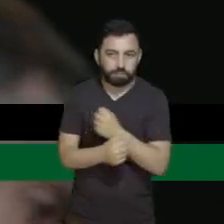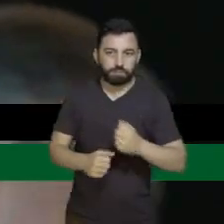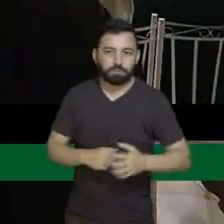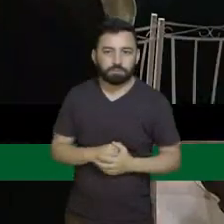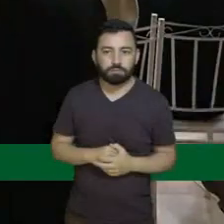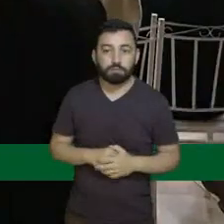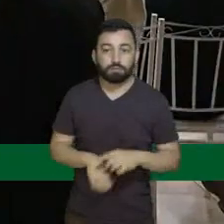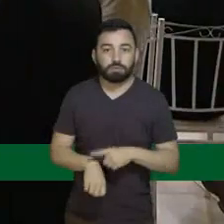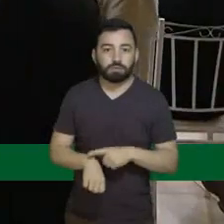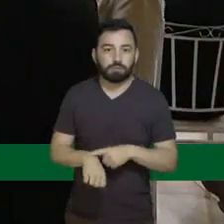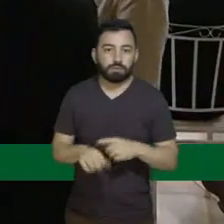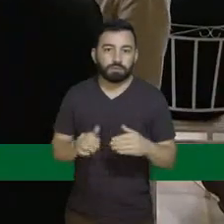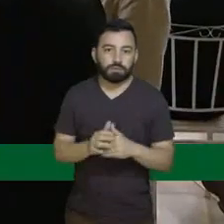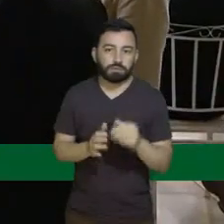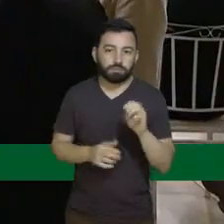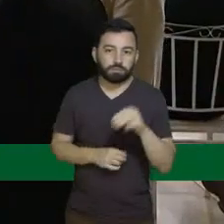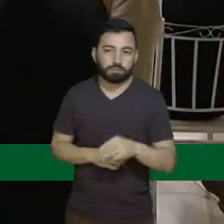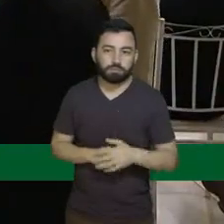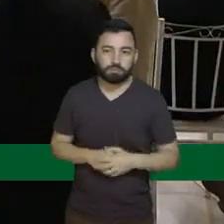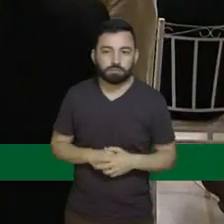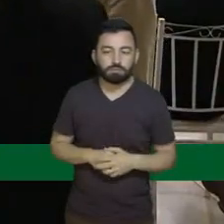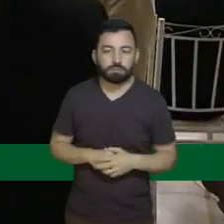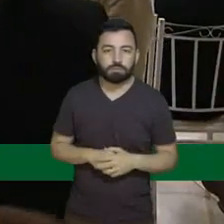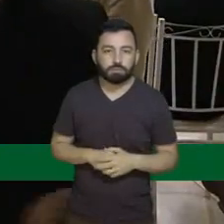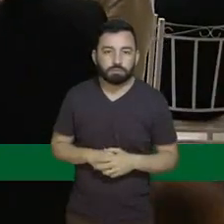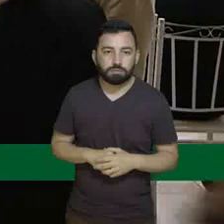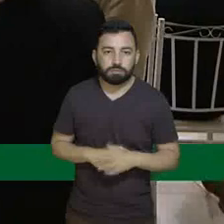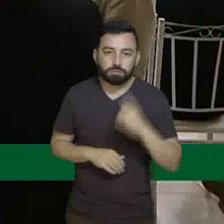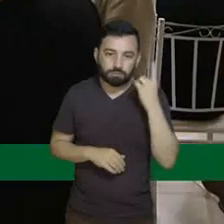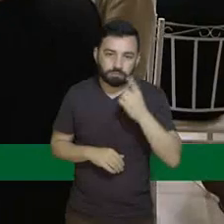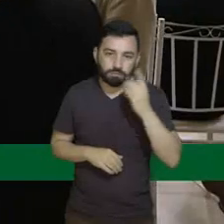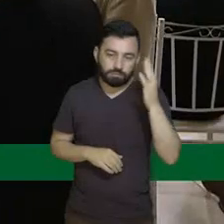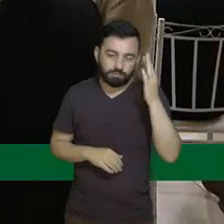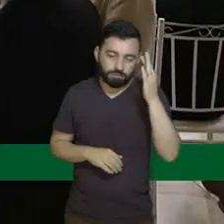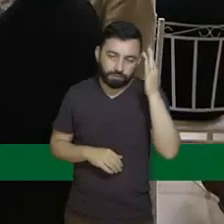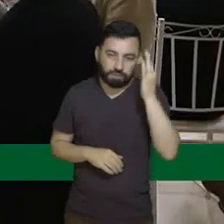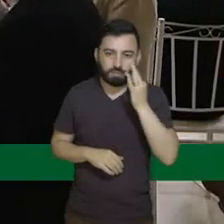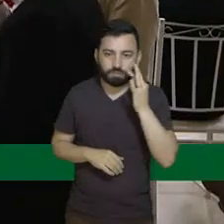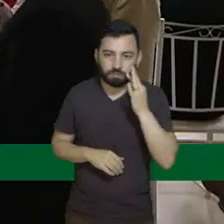Pelo tempo de até 10 minutos, fará uso da palavra o deputado Fabiano da Luz.